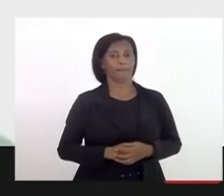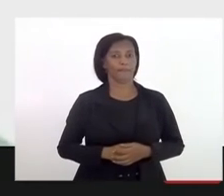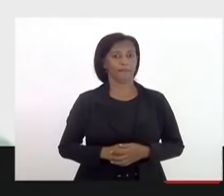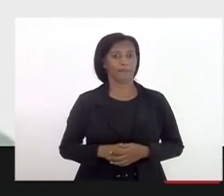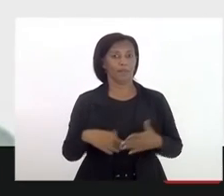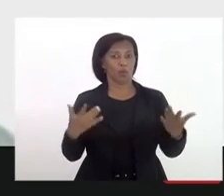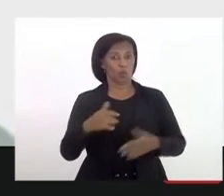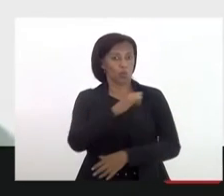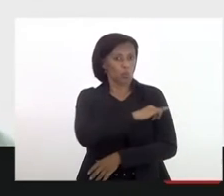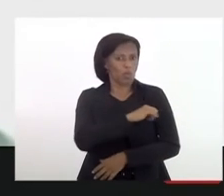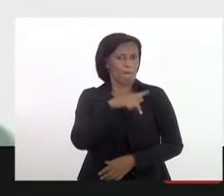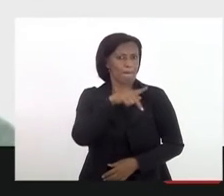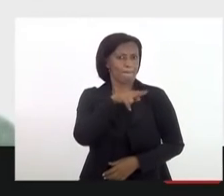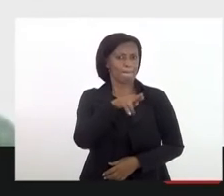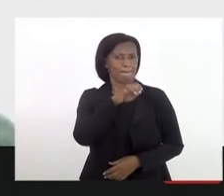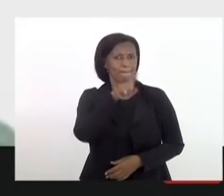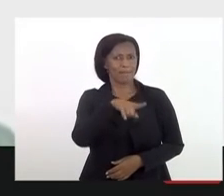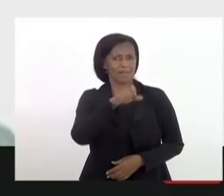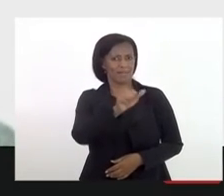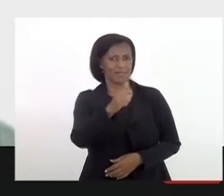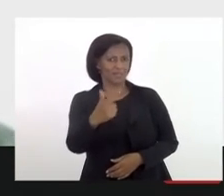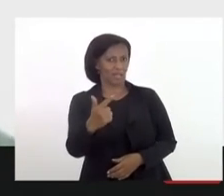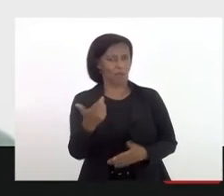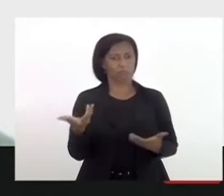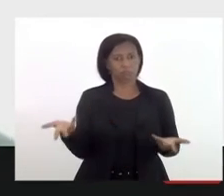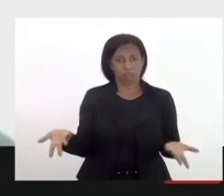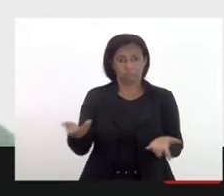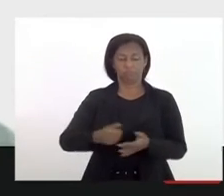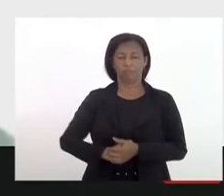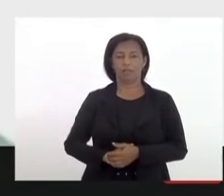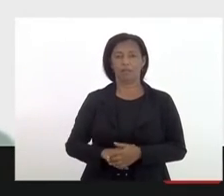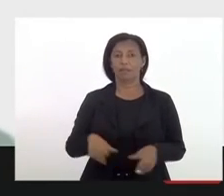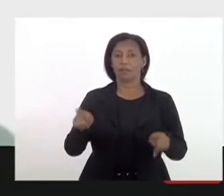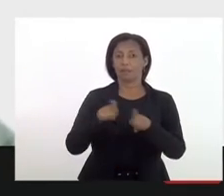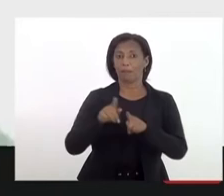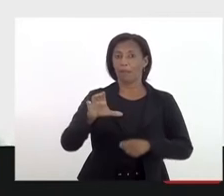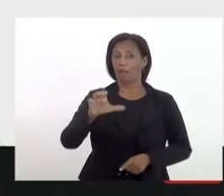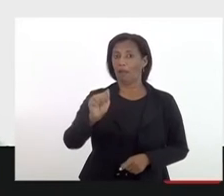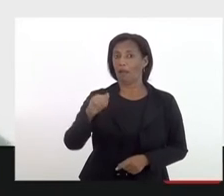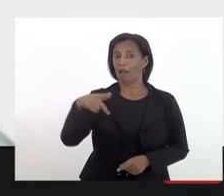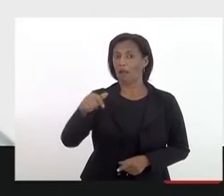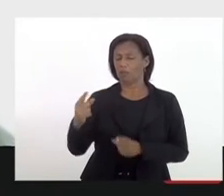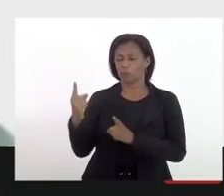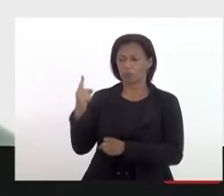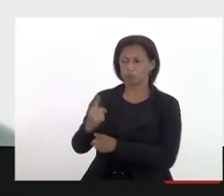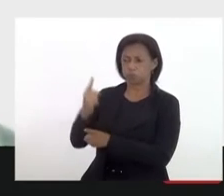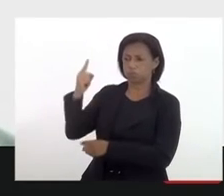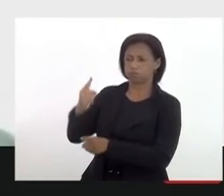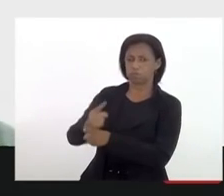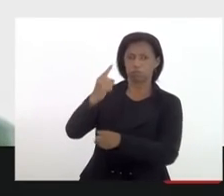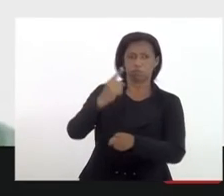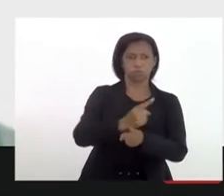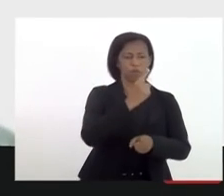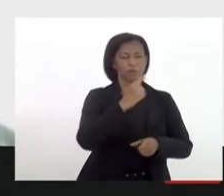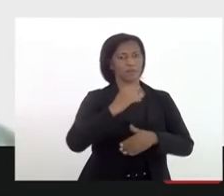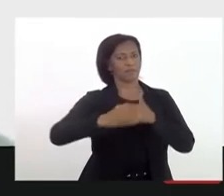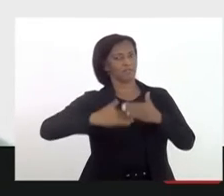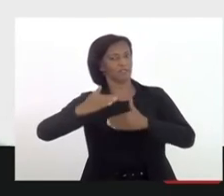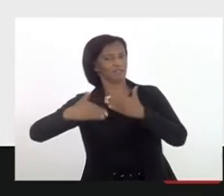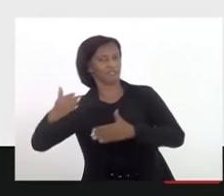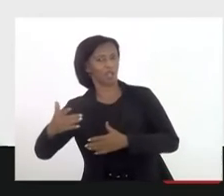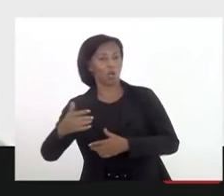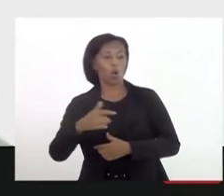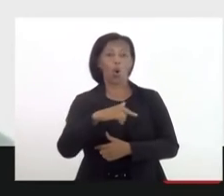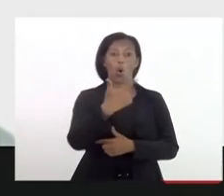logo na frente é evidente, né? Além dos campos que já estão em produção, temos descobertas que estão em desenvolvimento, outras que